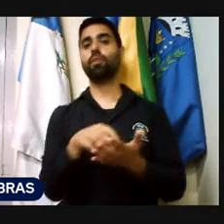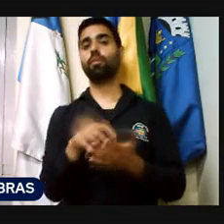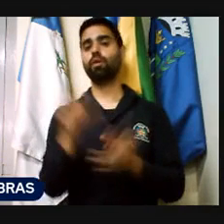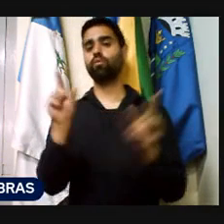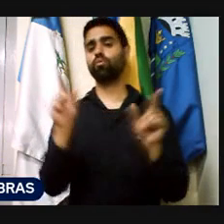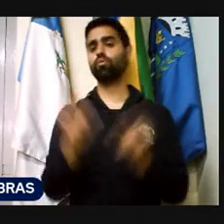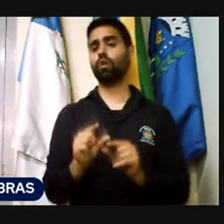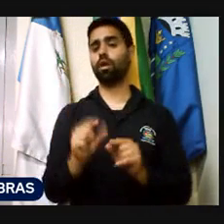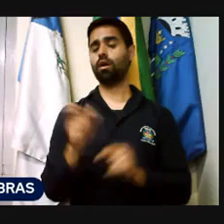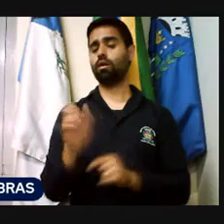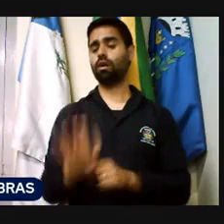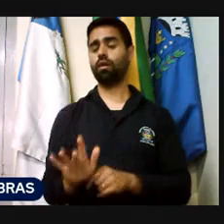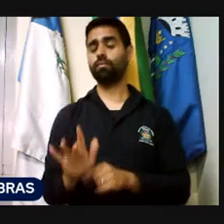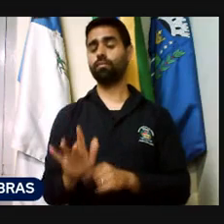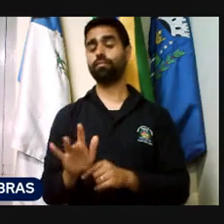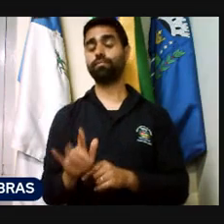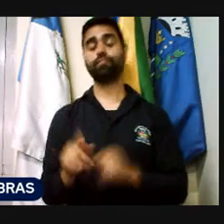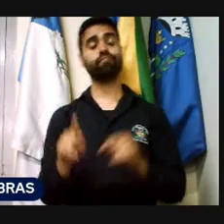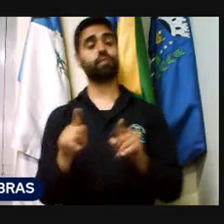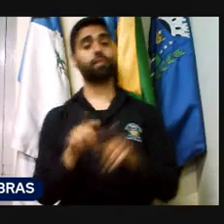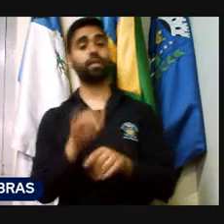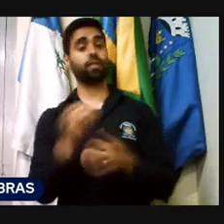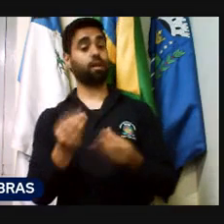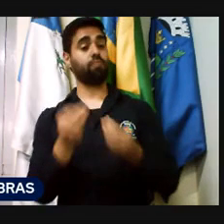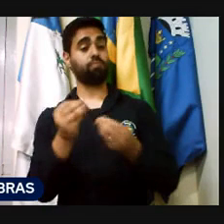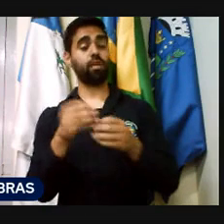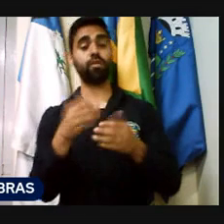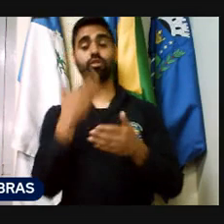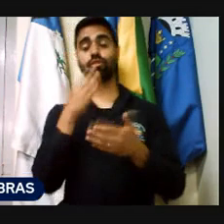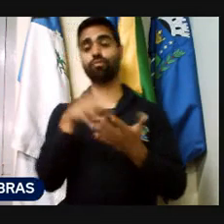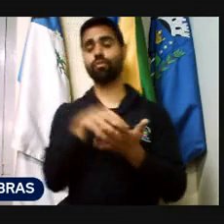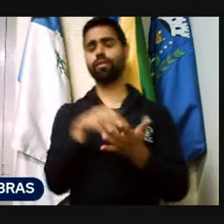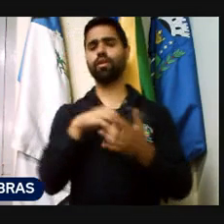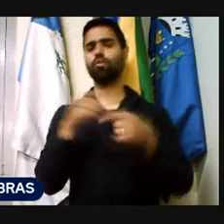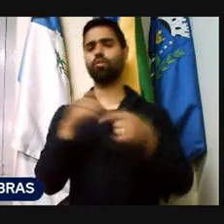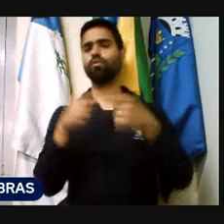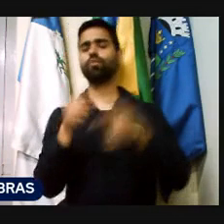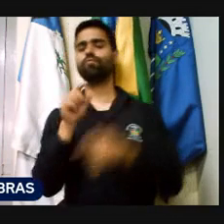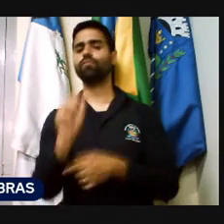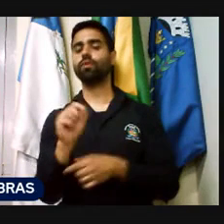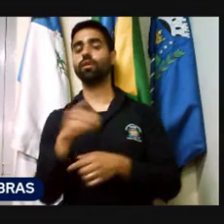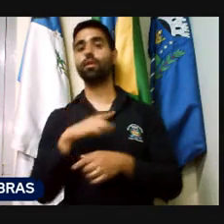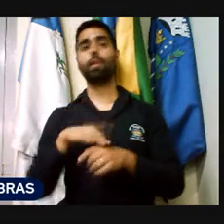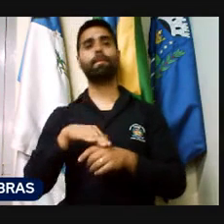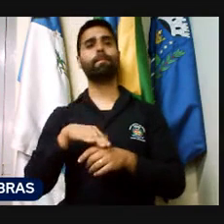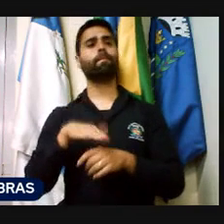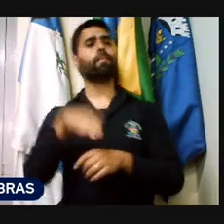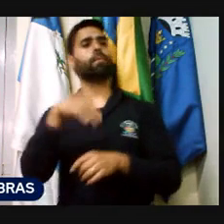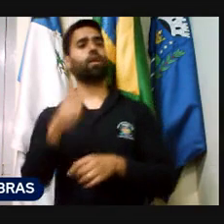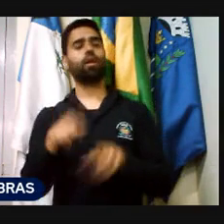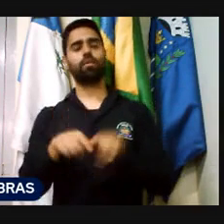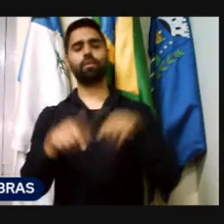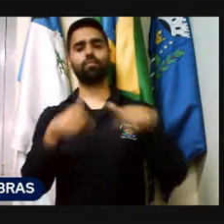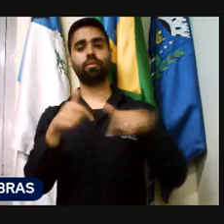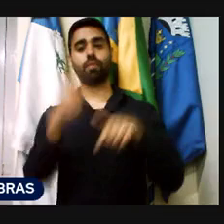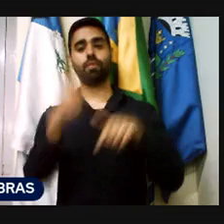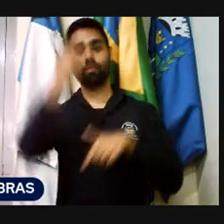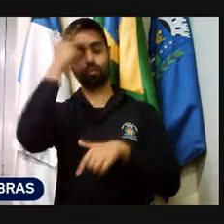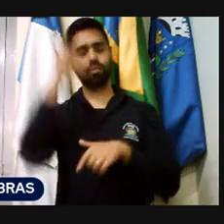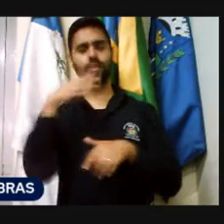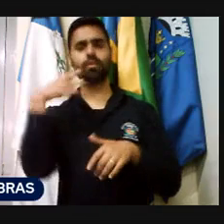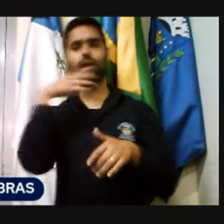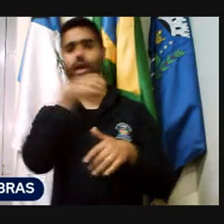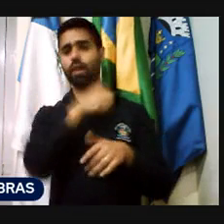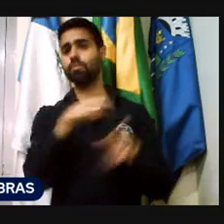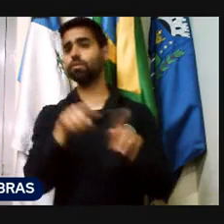custo. Considerando que oportunizando estes meios de transporte, tem-se por finalidade garantir melhores condições de trabalho, agilidade